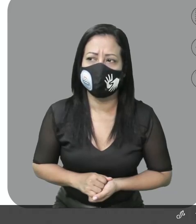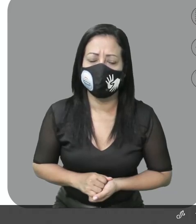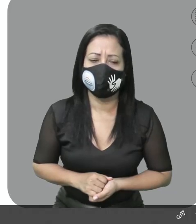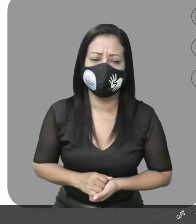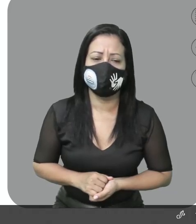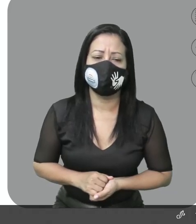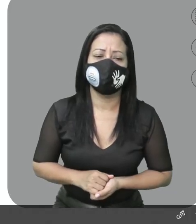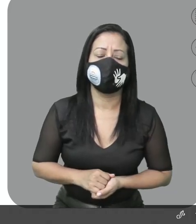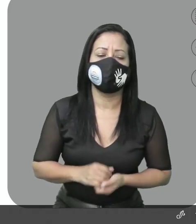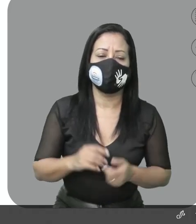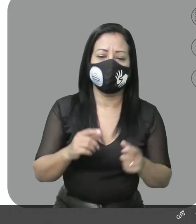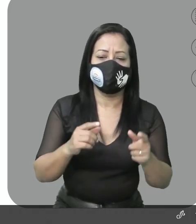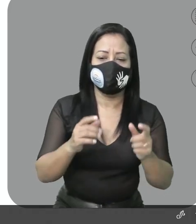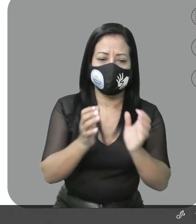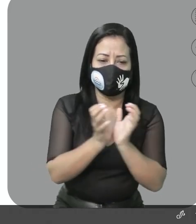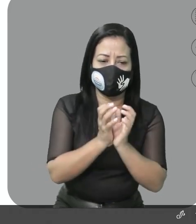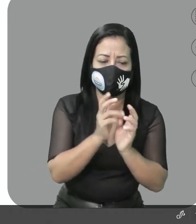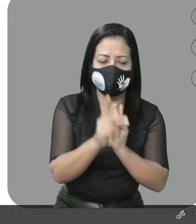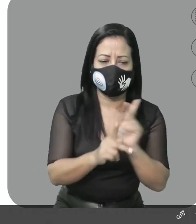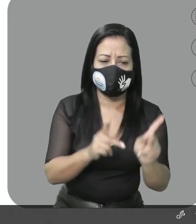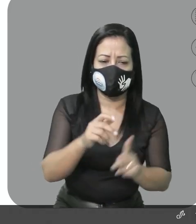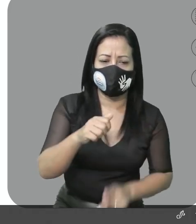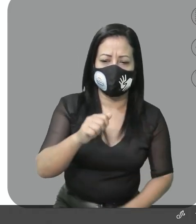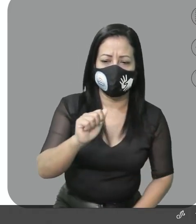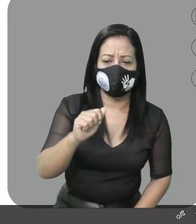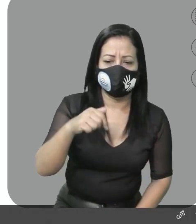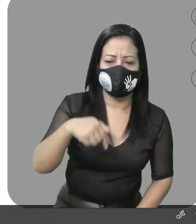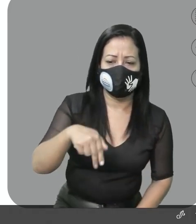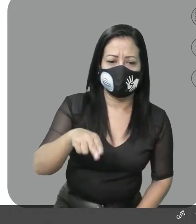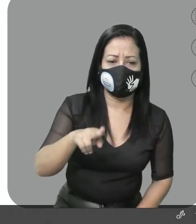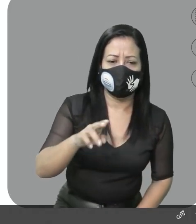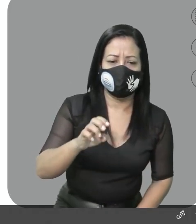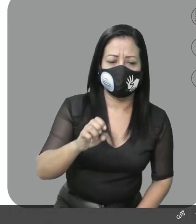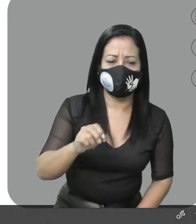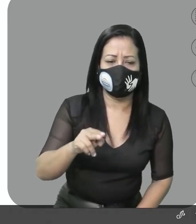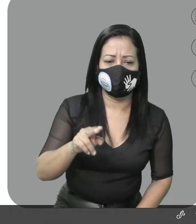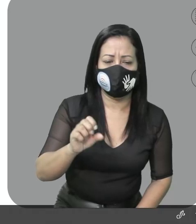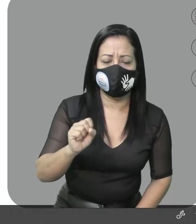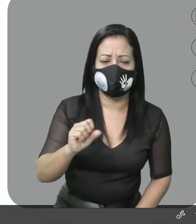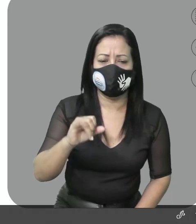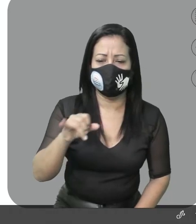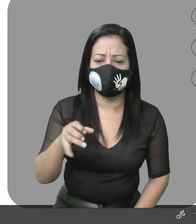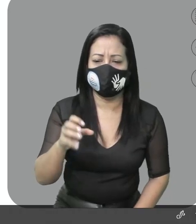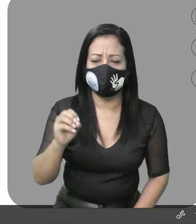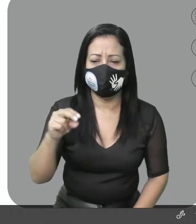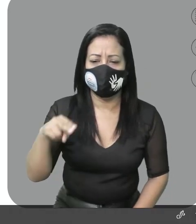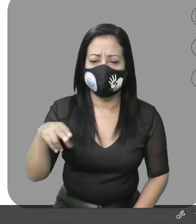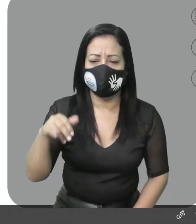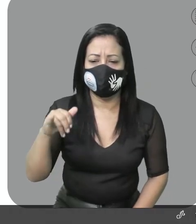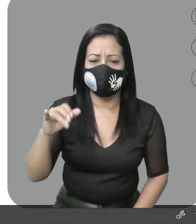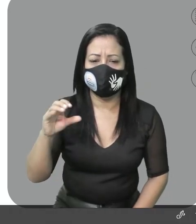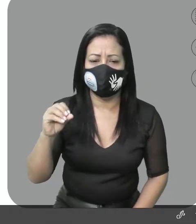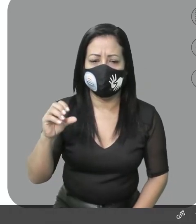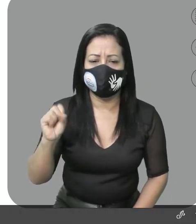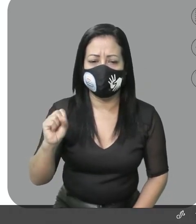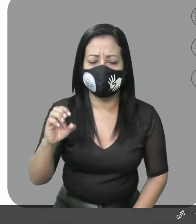dos aqueus? Nós estamos falando dos jônios? Dos eólios ou dos dórios?